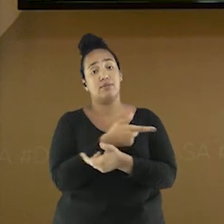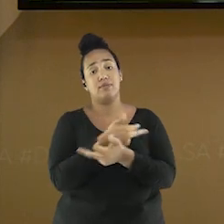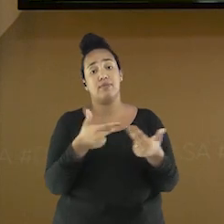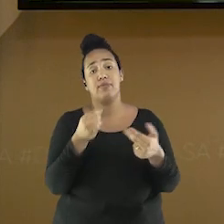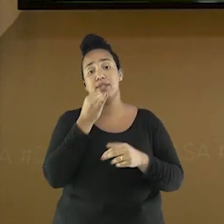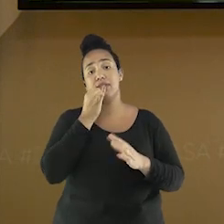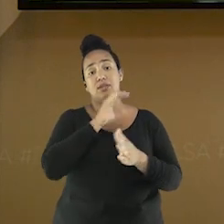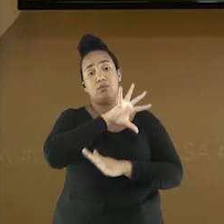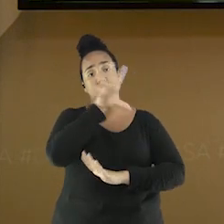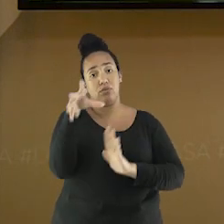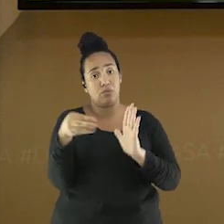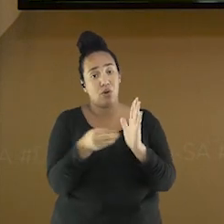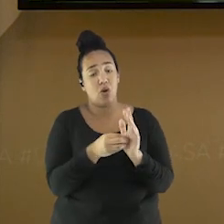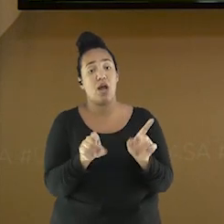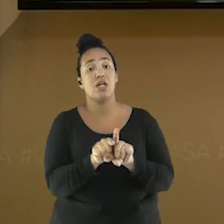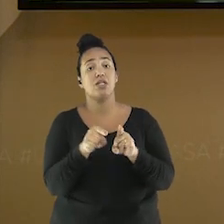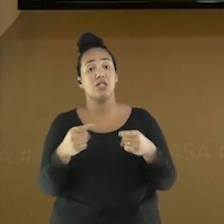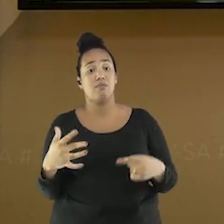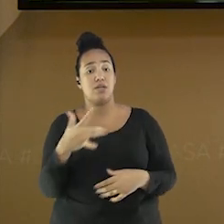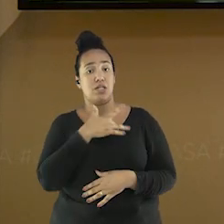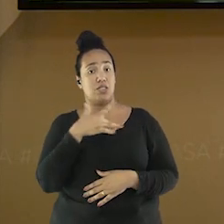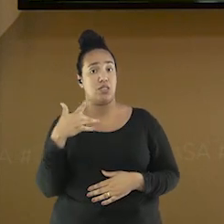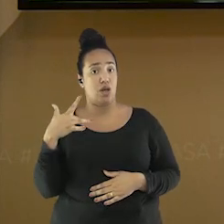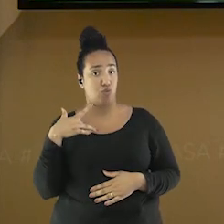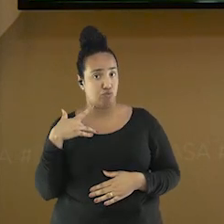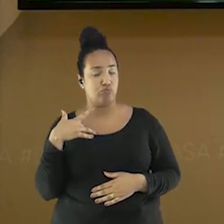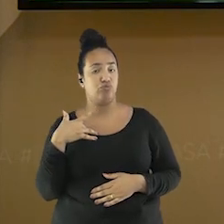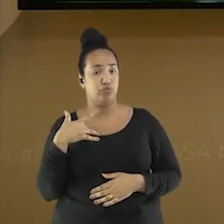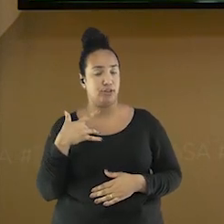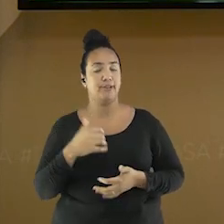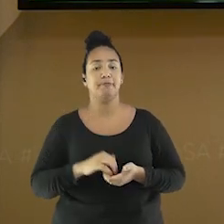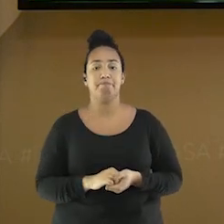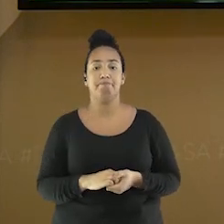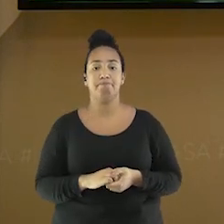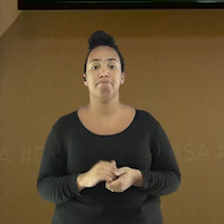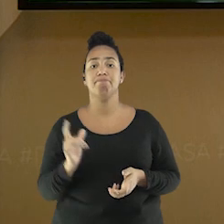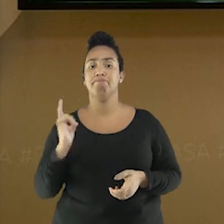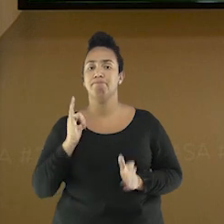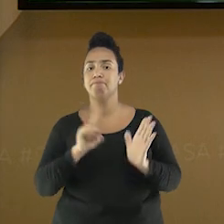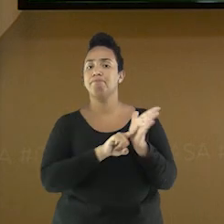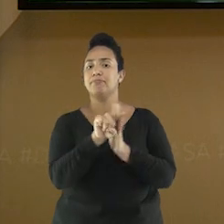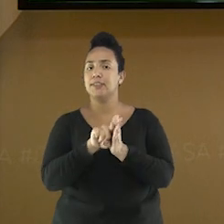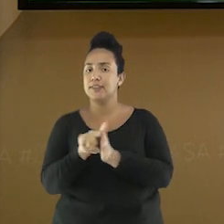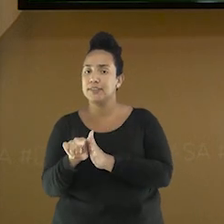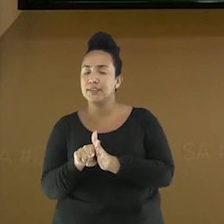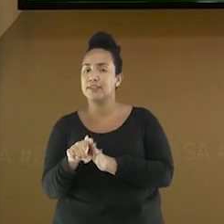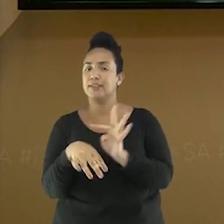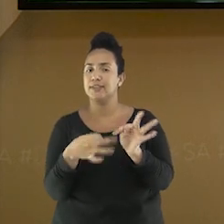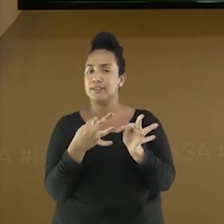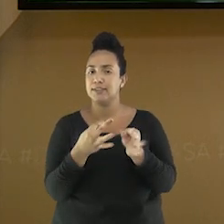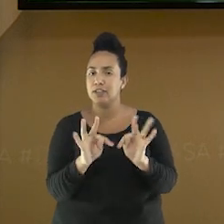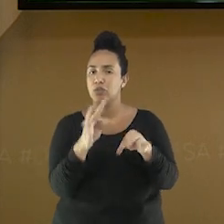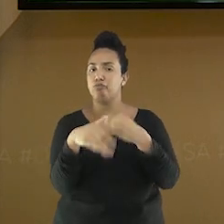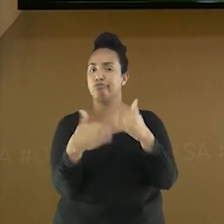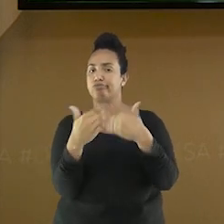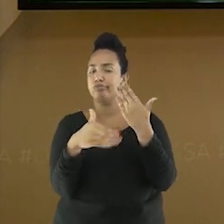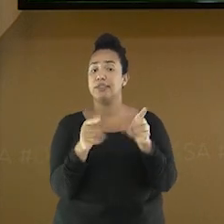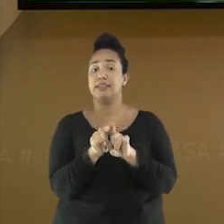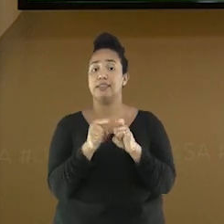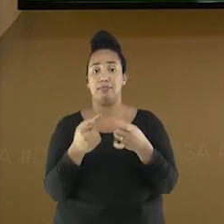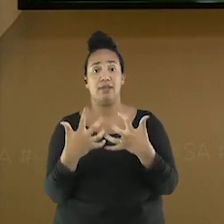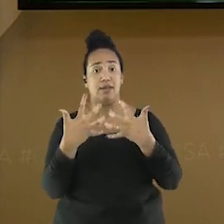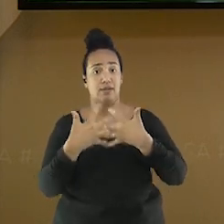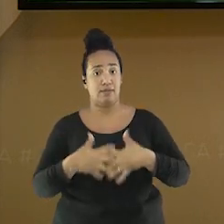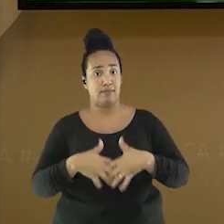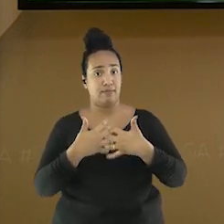doenças respiratórias causadas à população. Devido às pesquisas e avanços tecnológicos e no maquinário também, né, afinal ele também